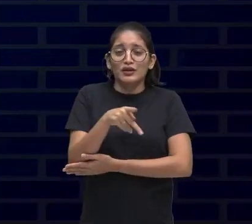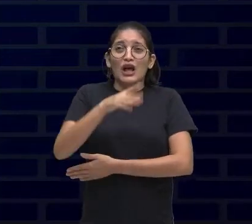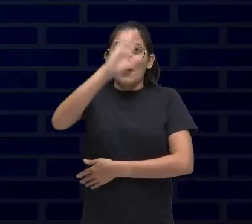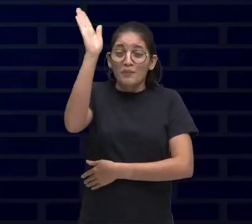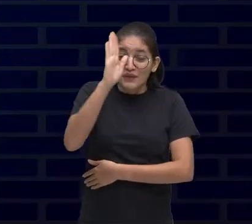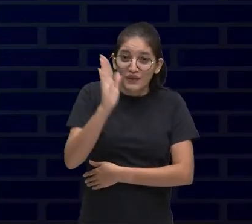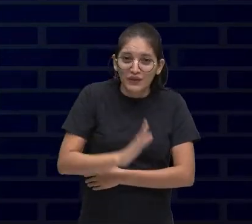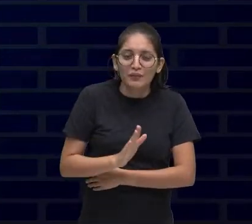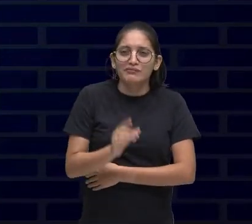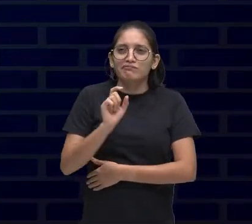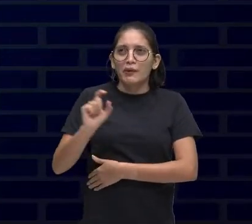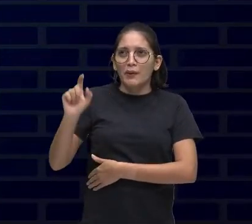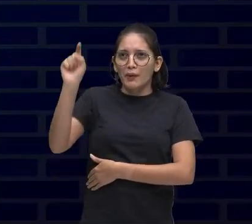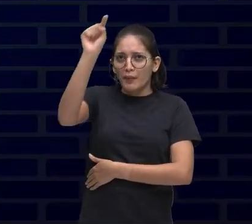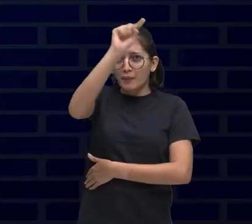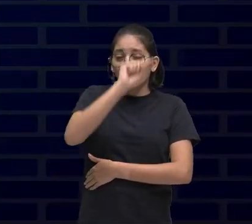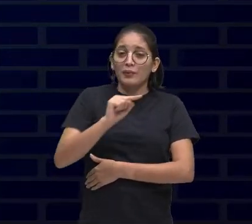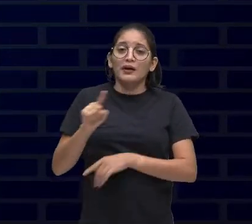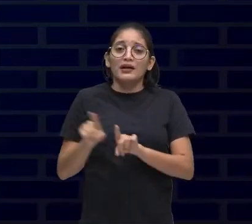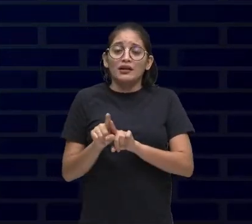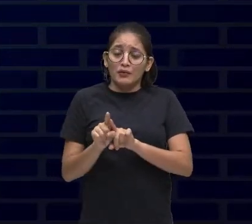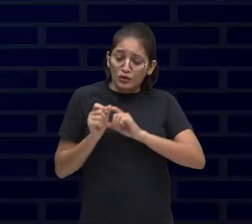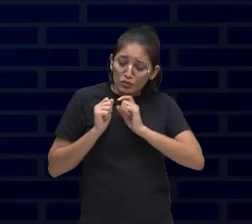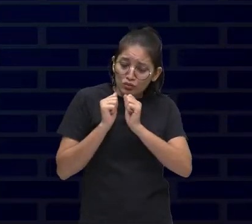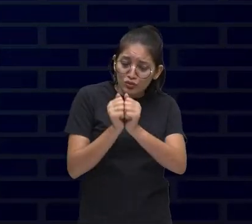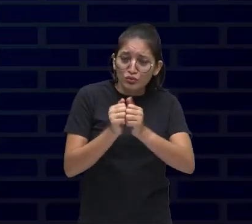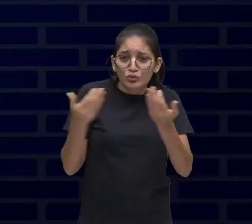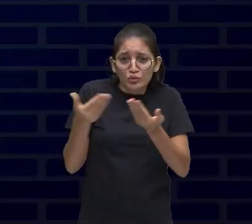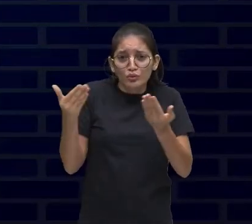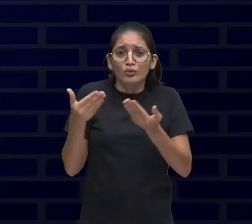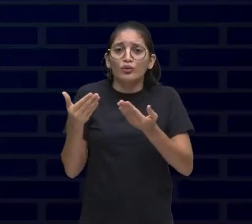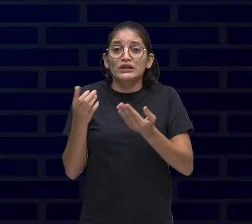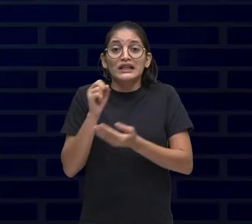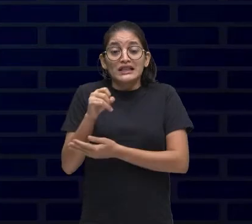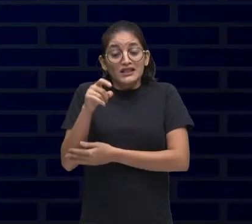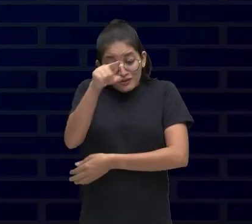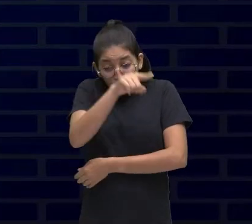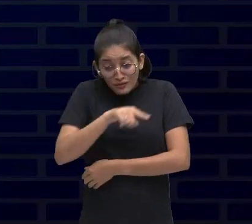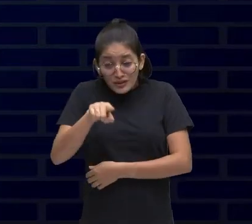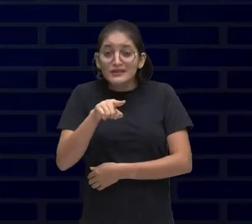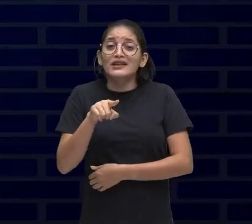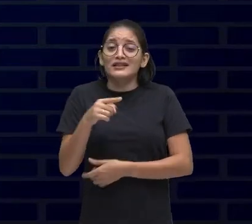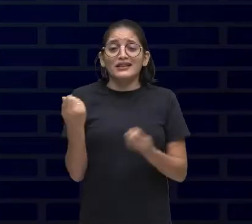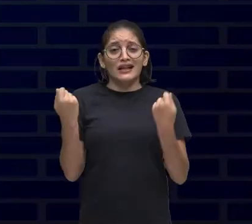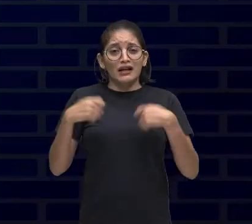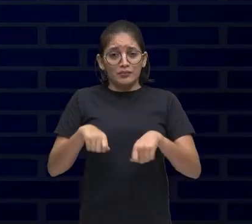Brasil que estão conosco até hoje, que se não fosse por vocês,